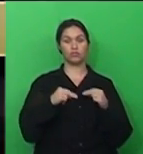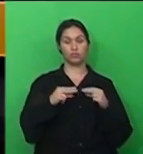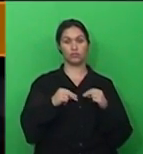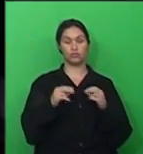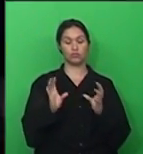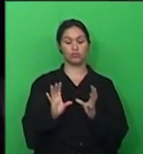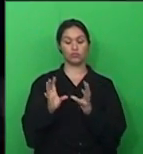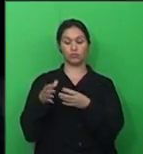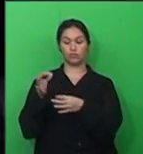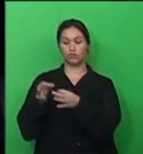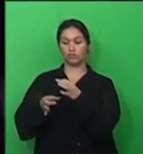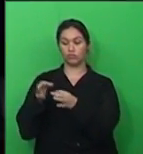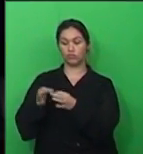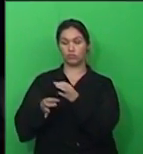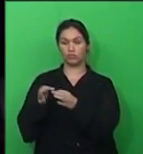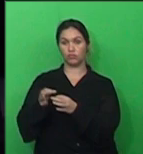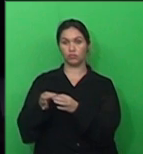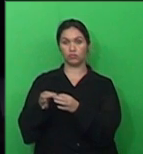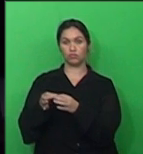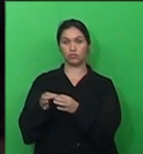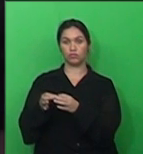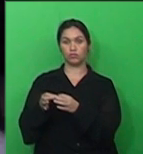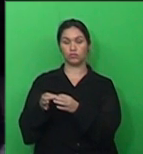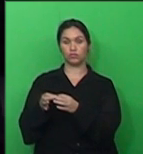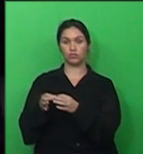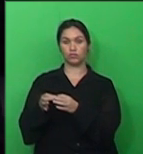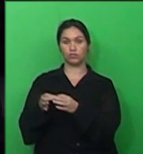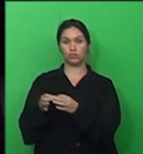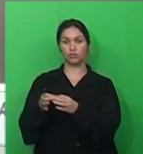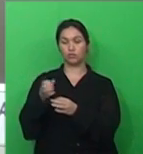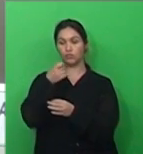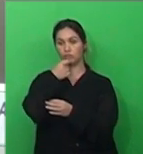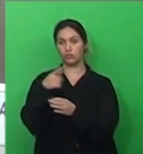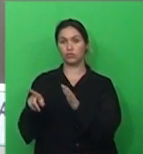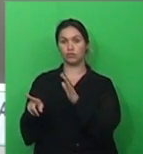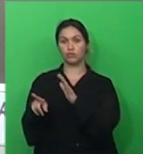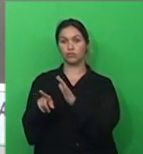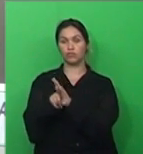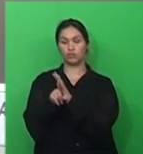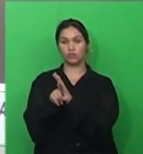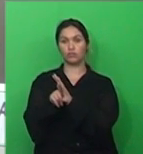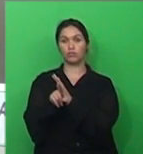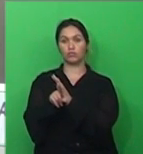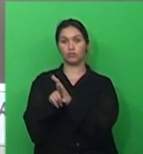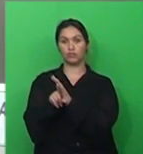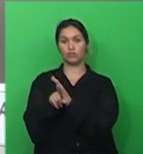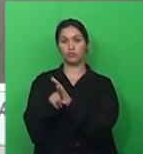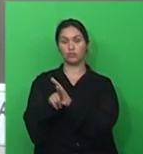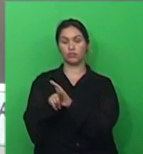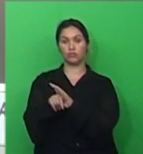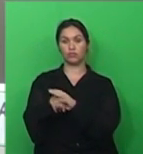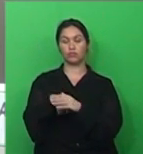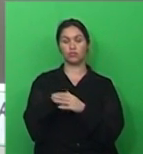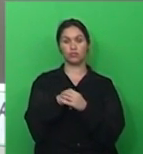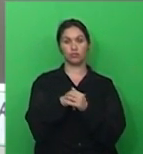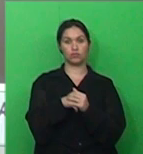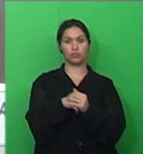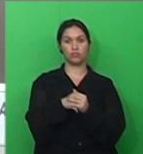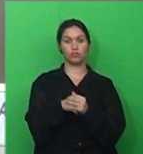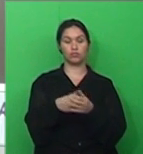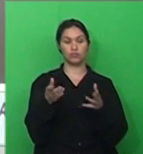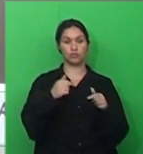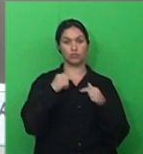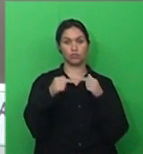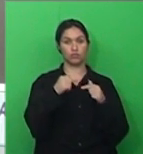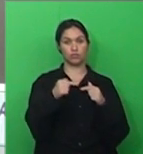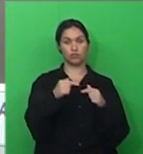Comissão de Justiça e Redação opinou pela legalidade e constitucionalidade e encaminhou a deliberação do plenário. Está em discussão o veto total